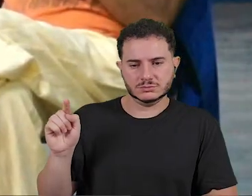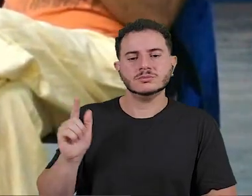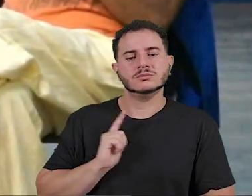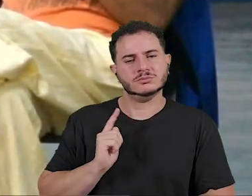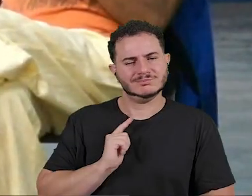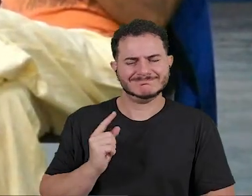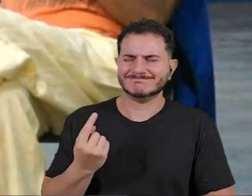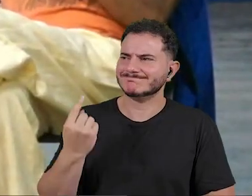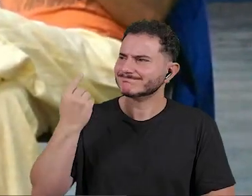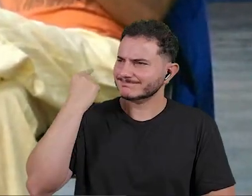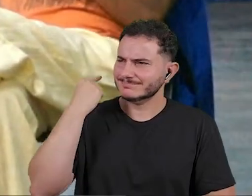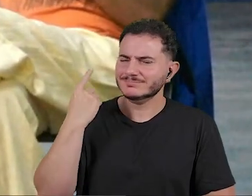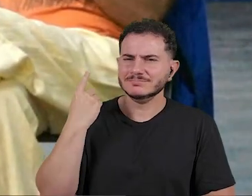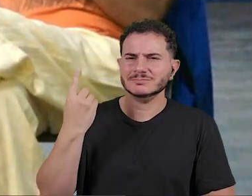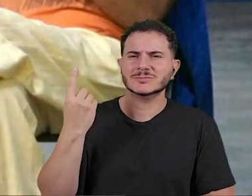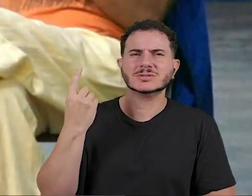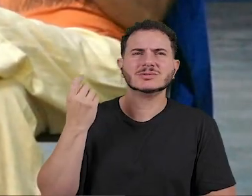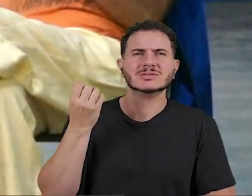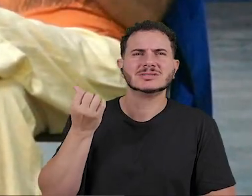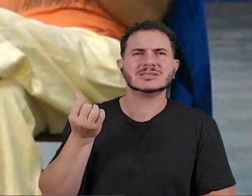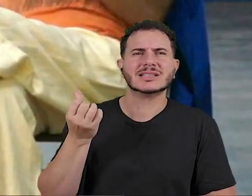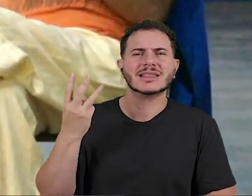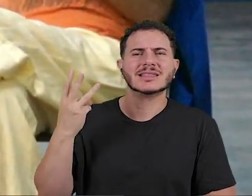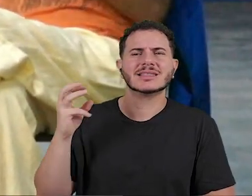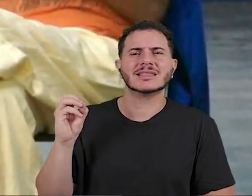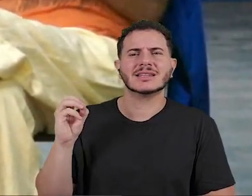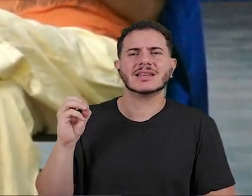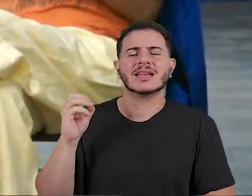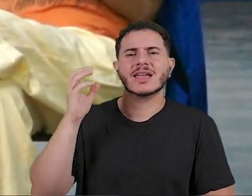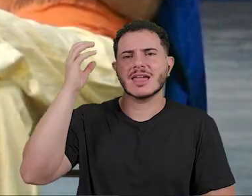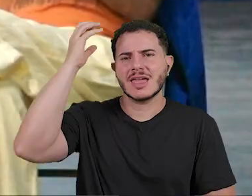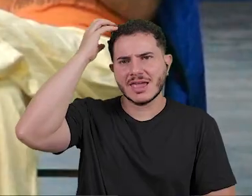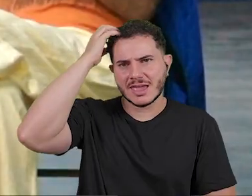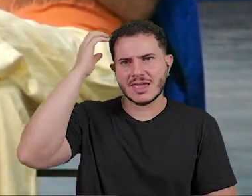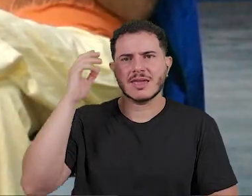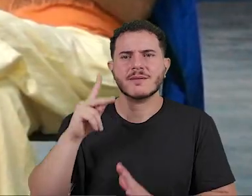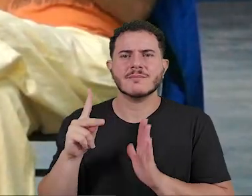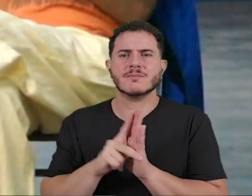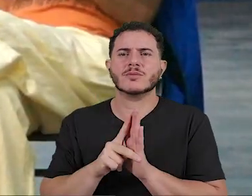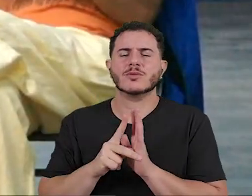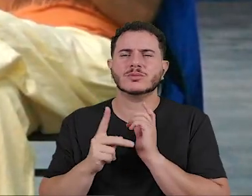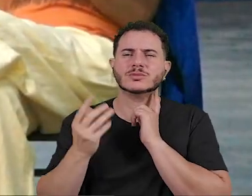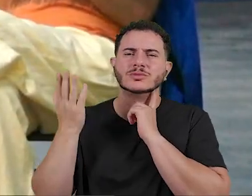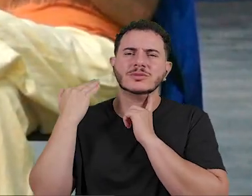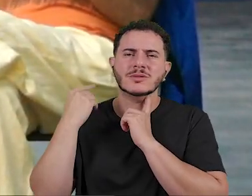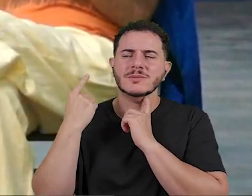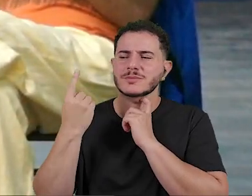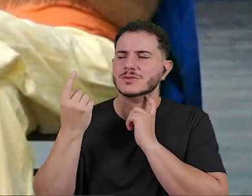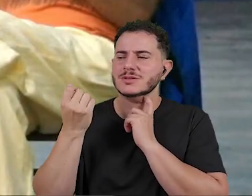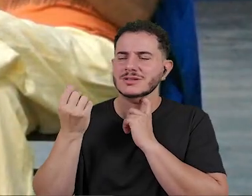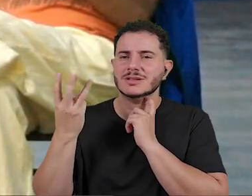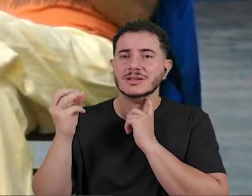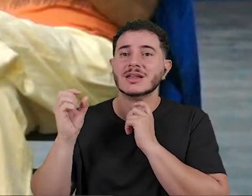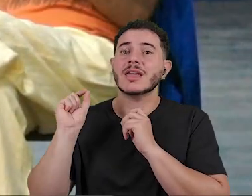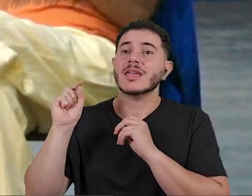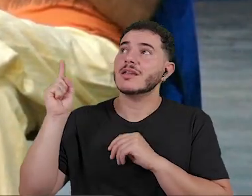de Congo, 1630, quem vinha para o Brasil era o povo banto. Então,